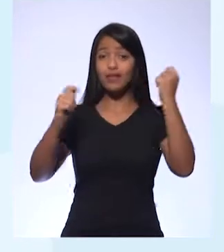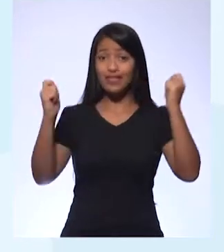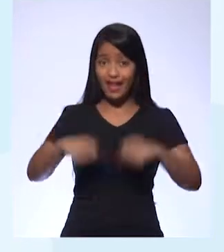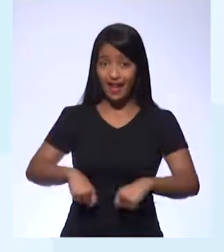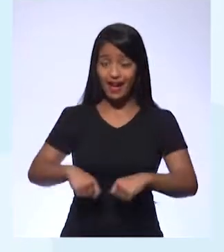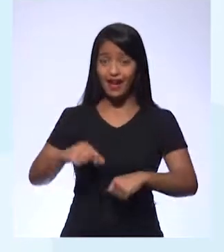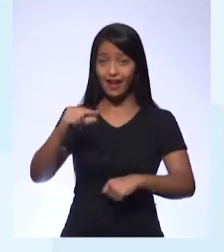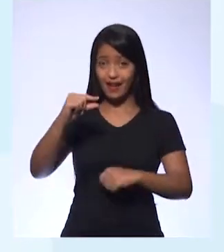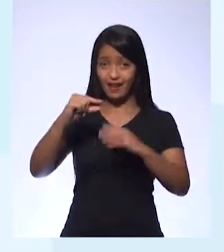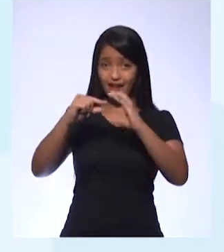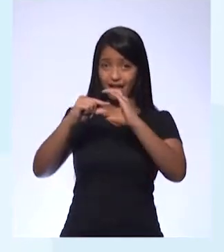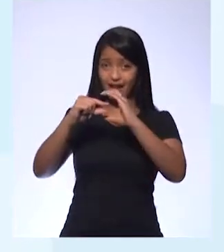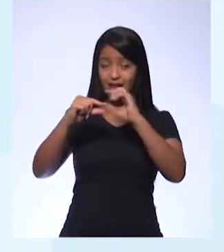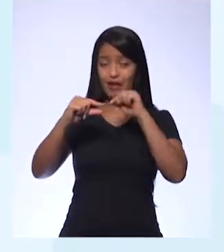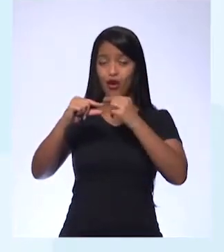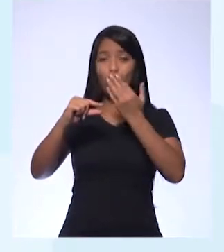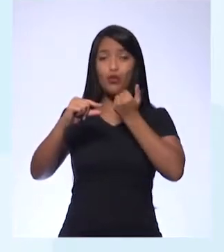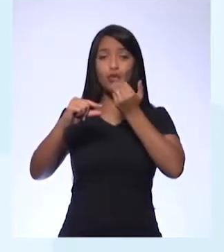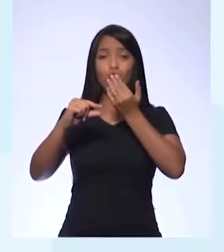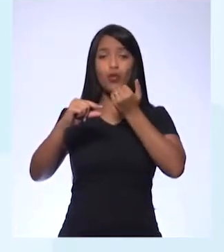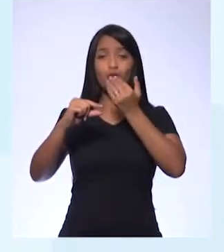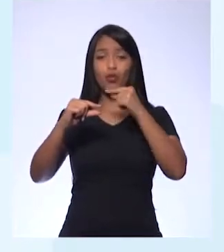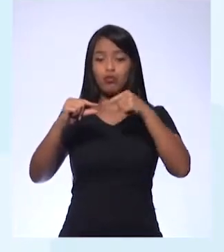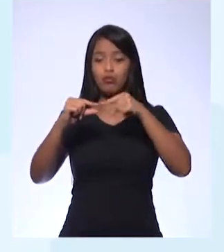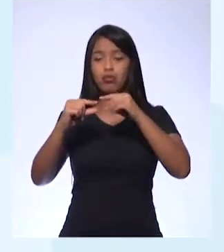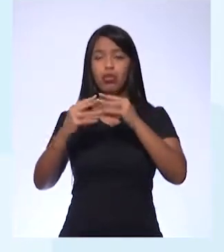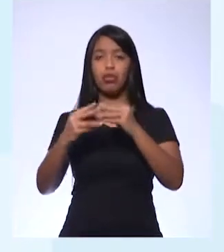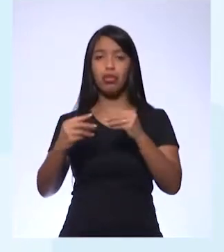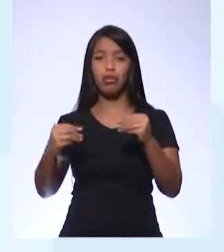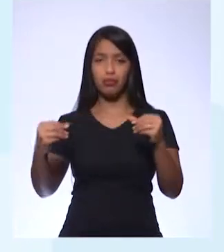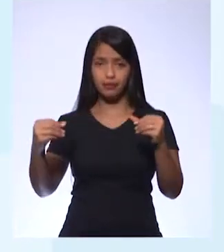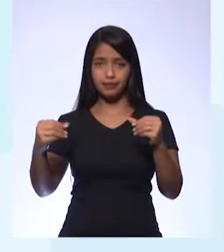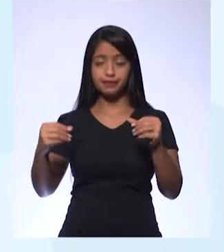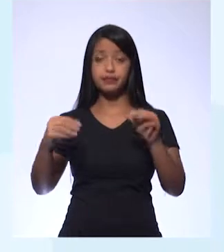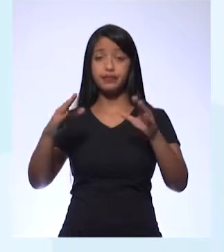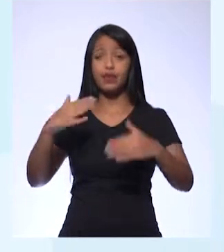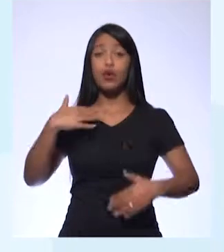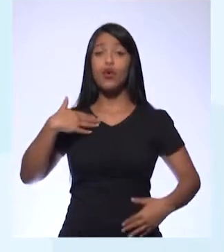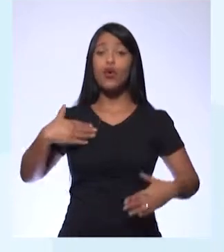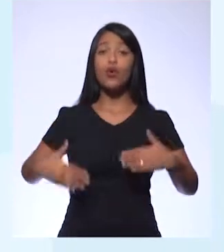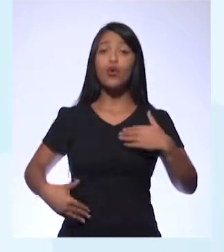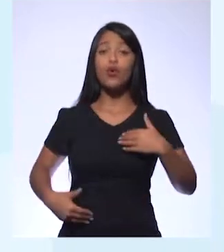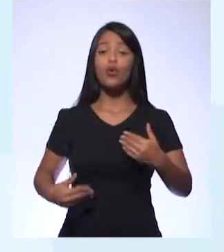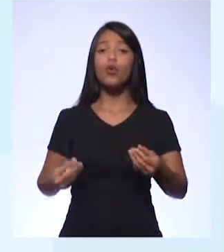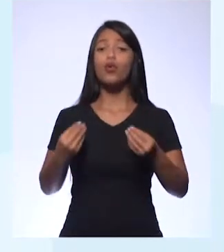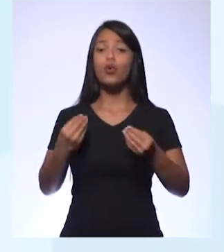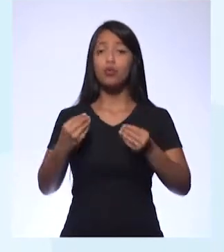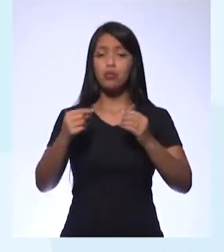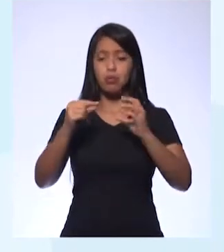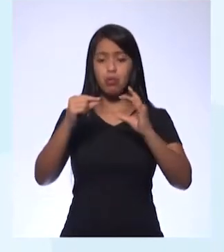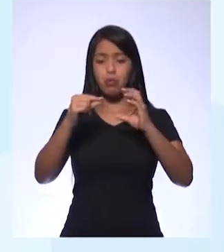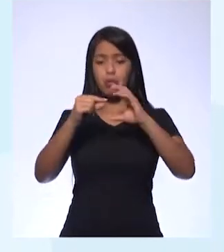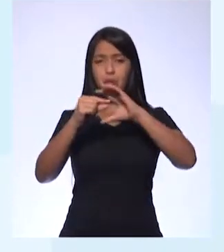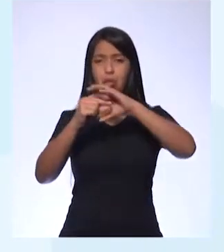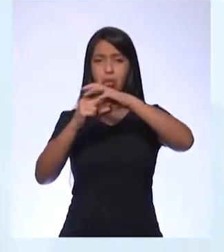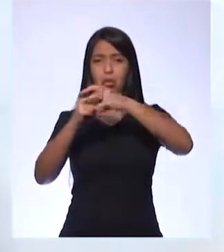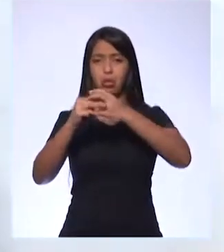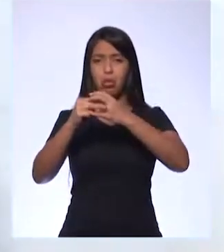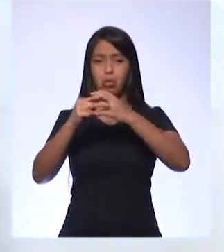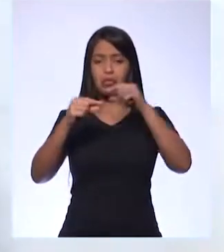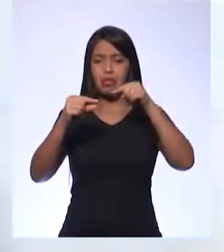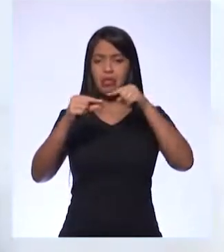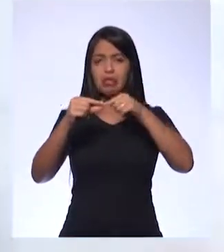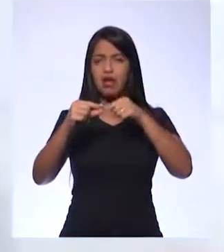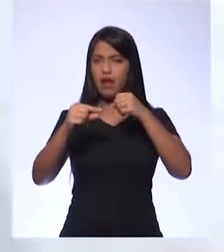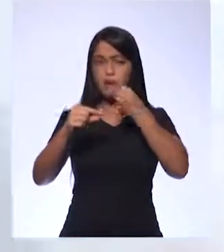isso aqui ela vai acabar digerindo tal. No caso do nosso corpo, ela vai manter isso aí aprisionado e vai destruir. Tá